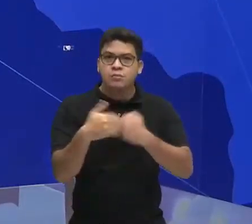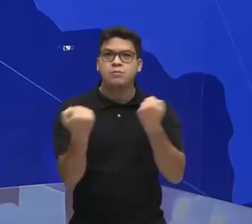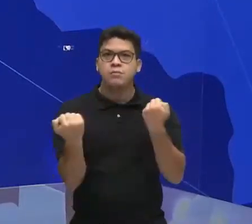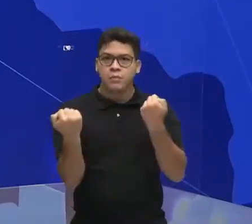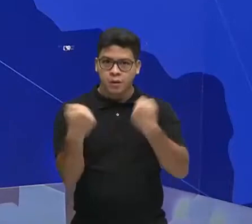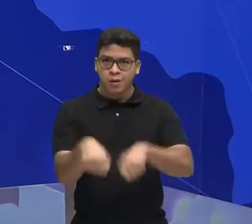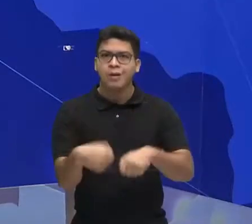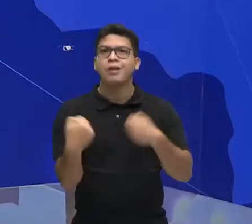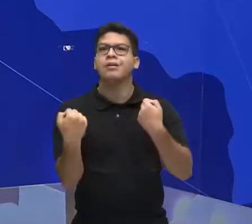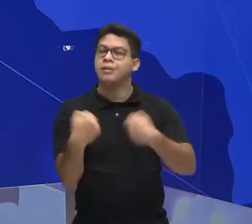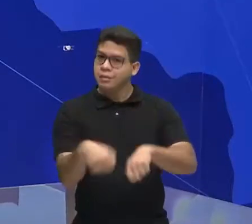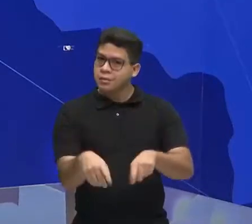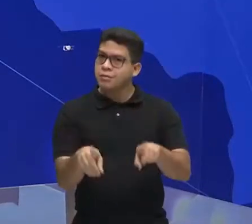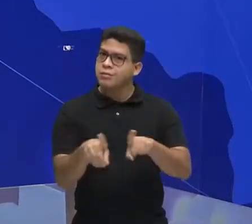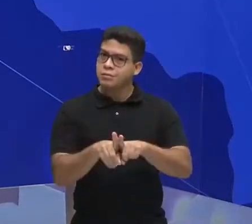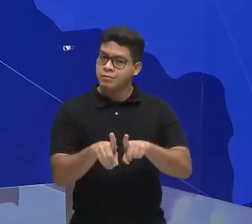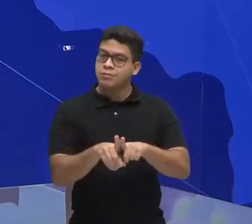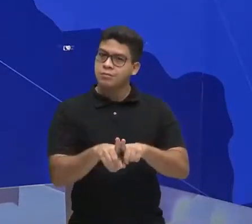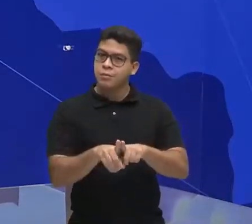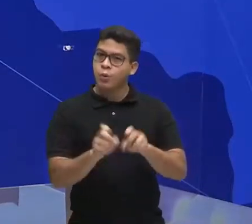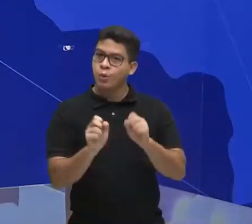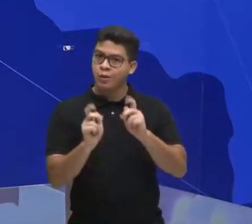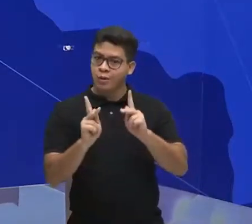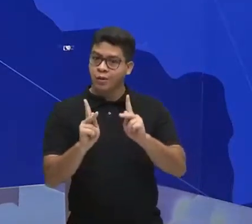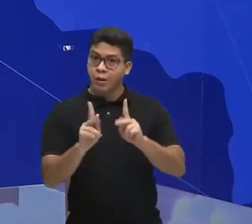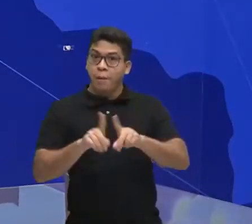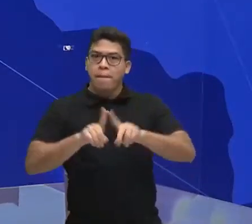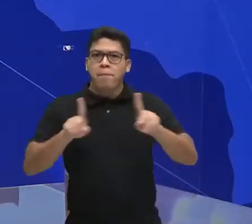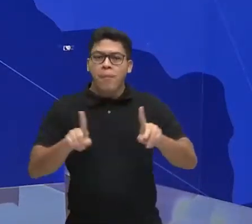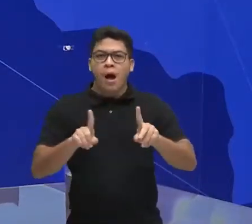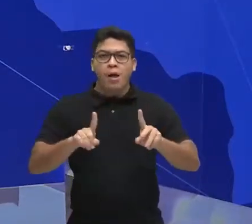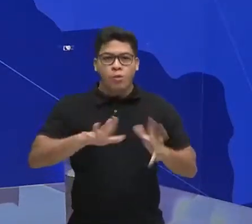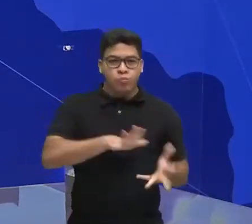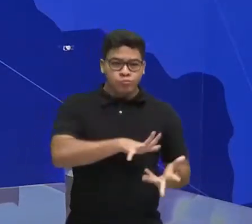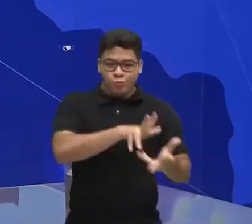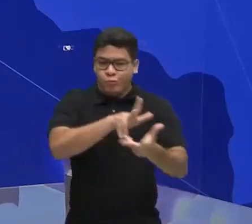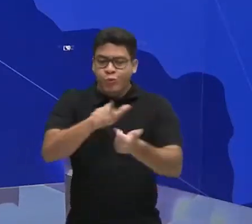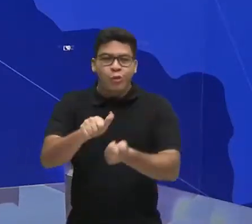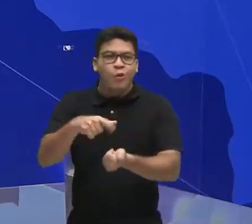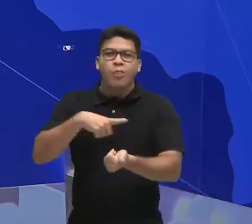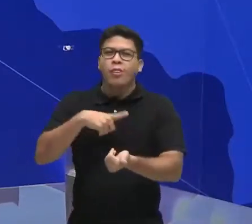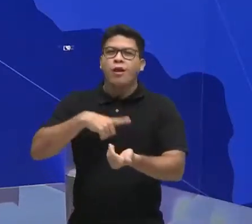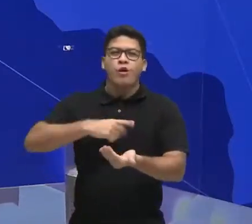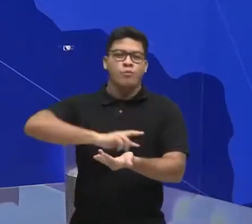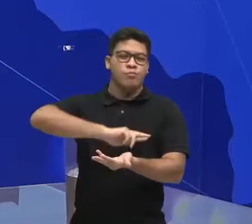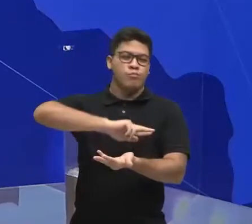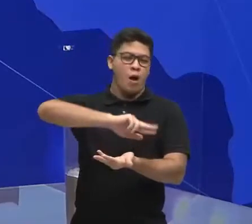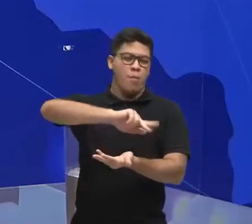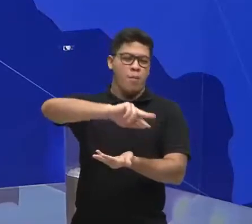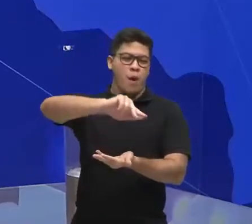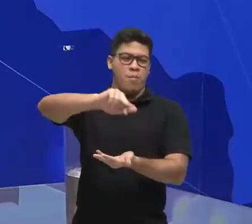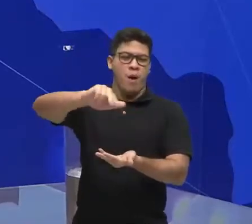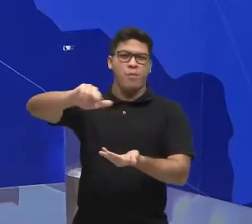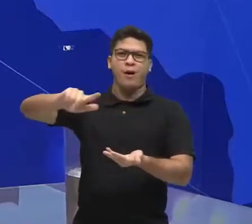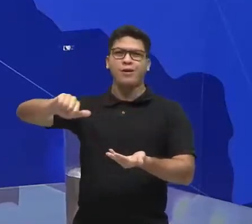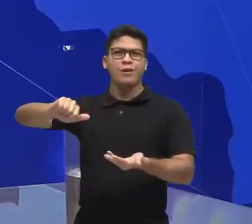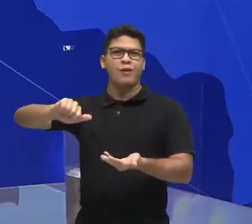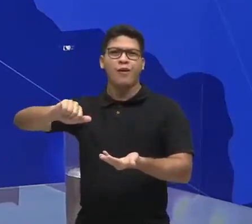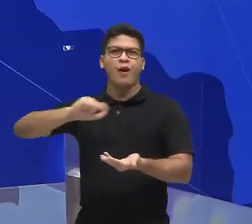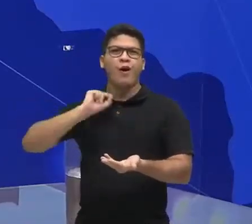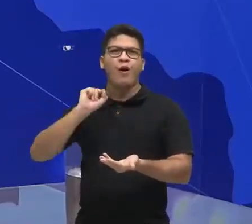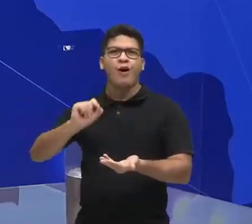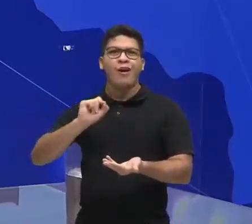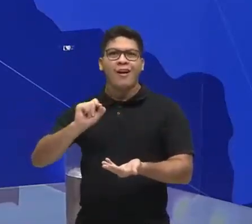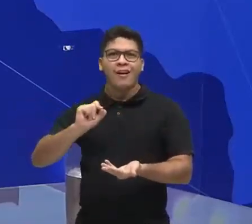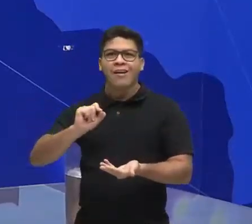possibilidade de um mundo novo, de ser novo enquanto mundo também, né, de nos fazermos novos. E aí,